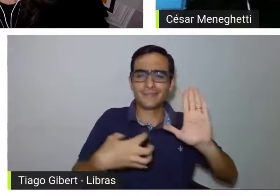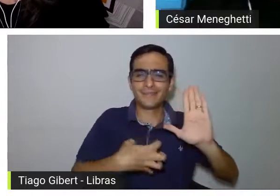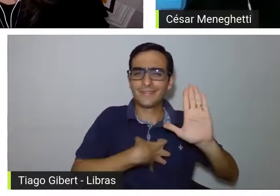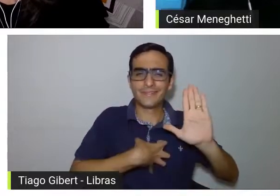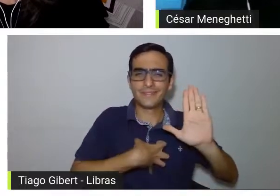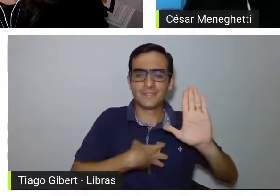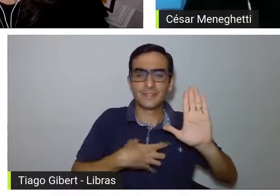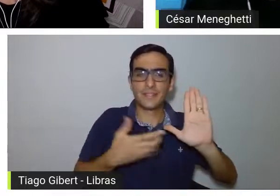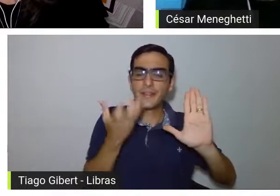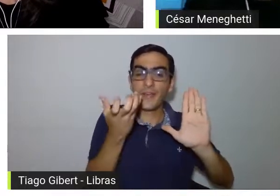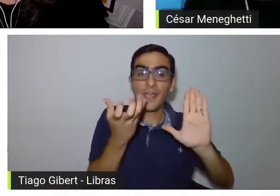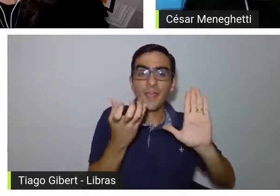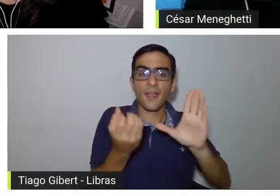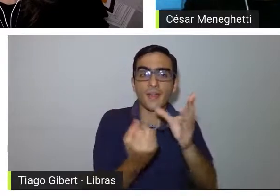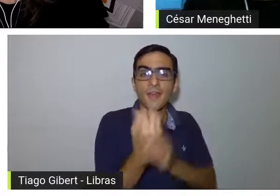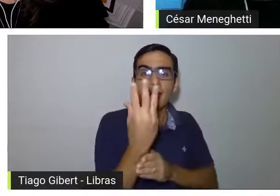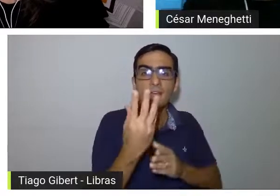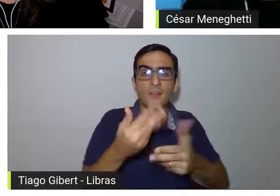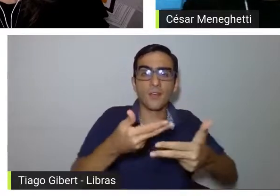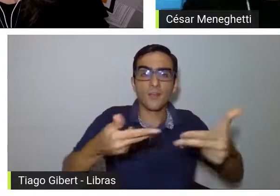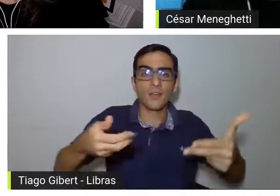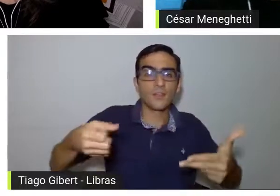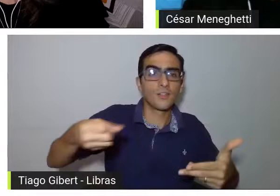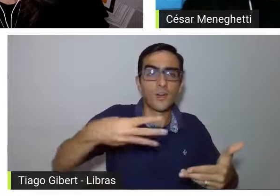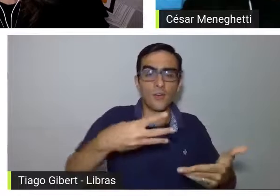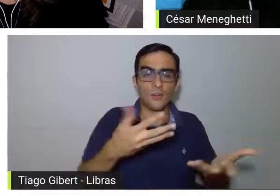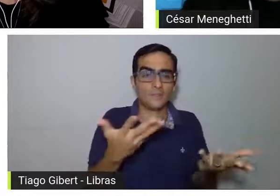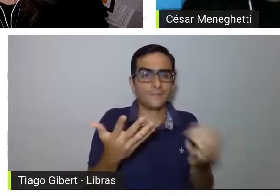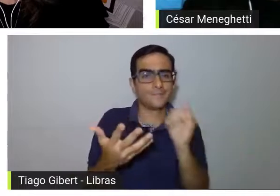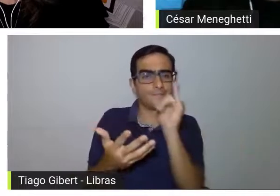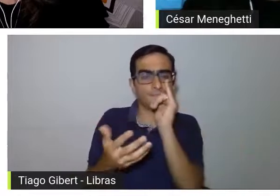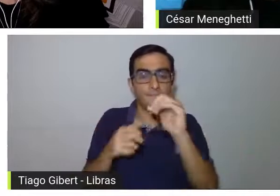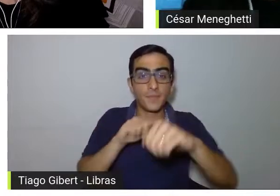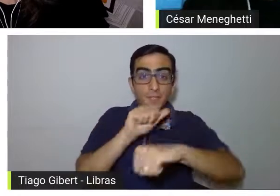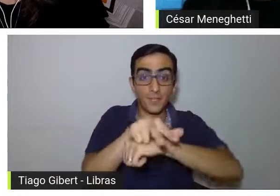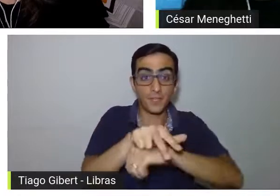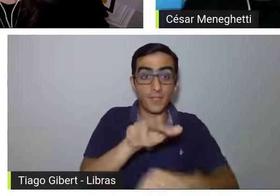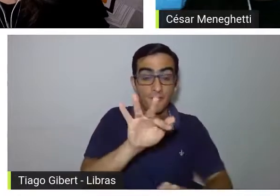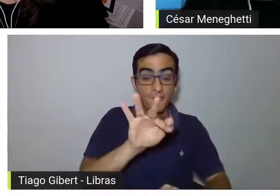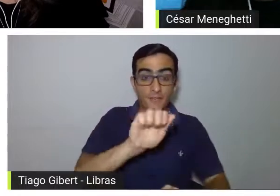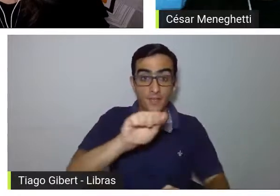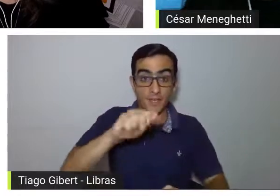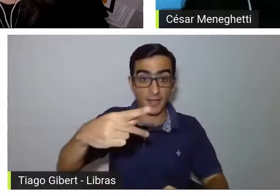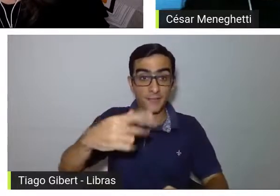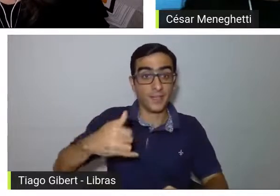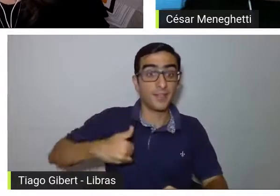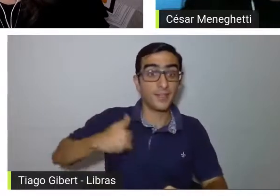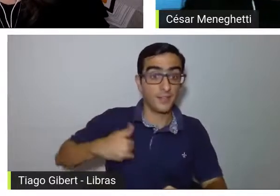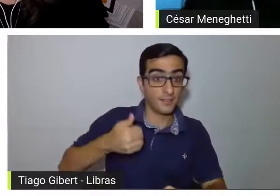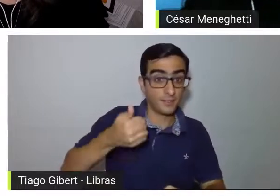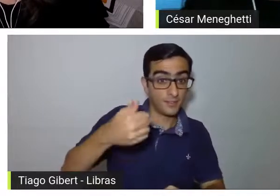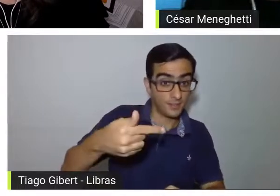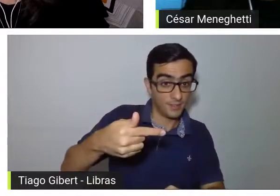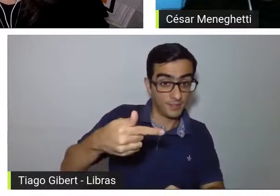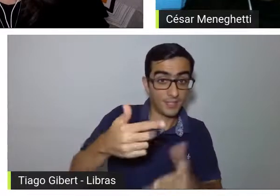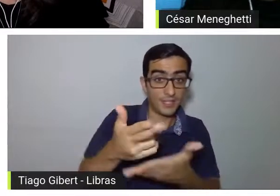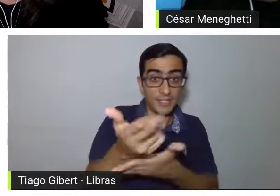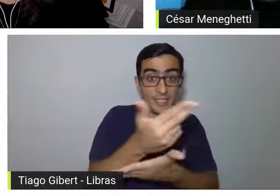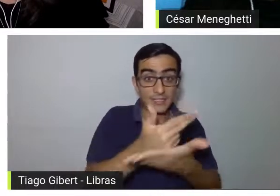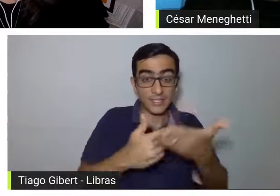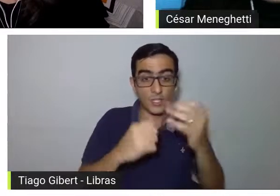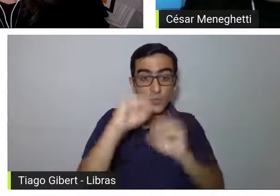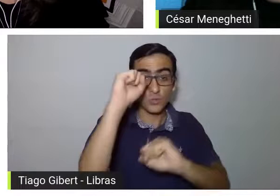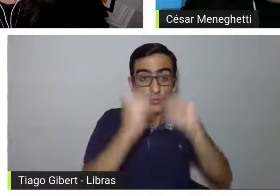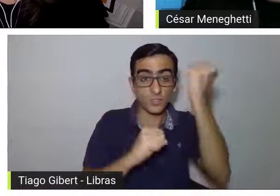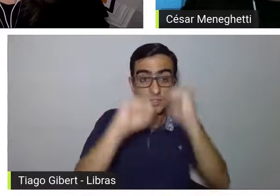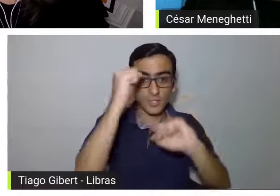E aí fui fazendo outras coisas. Eu entrei na FAP com 17 anos, em desenho industrial. Aí